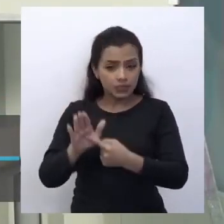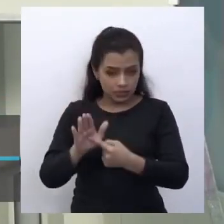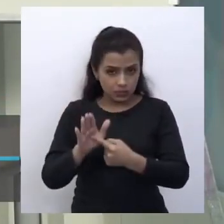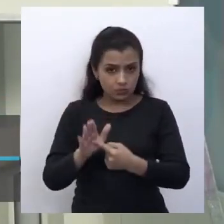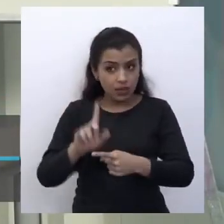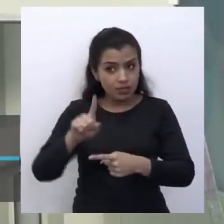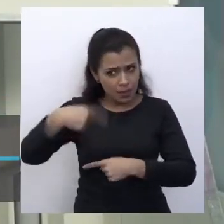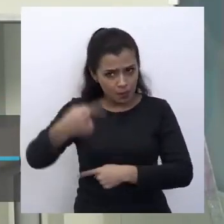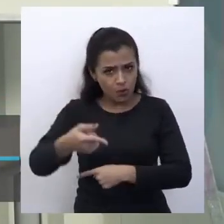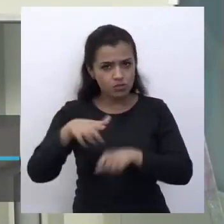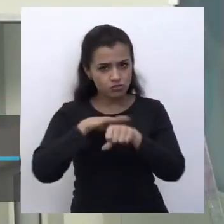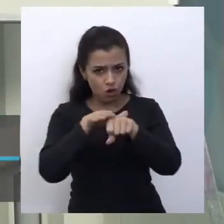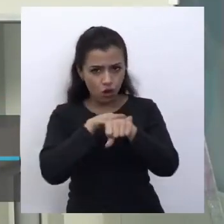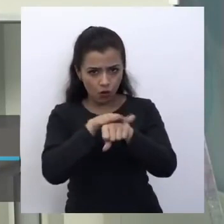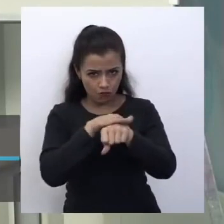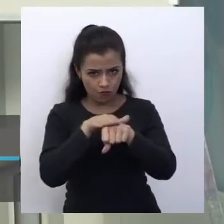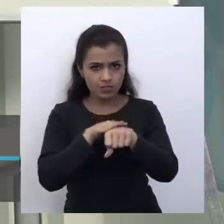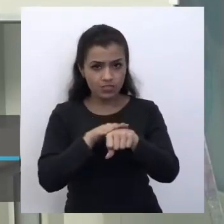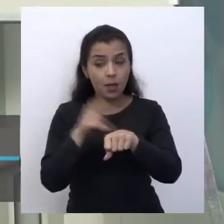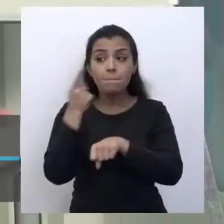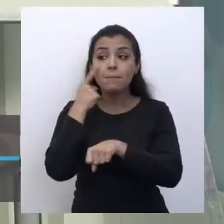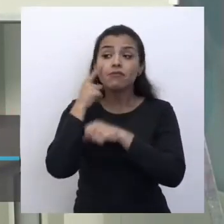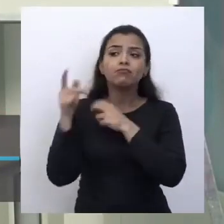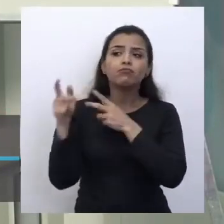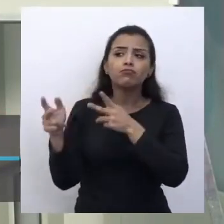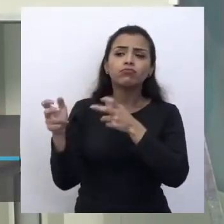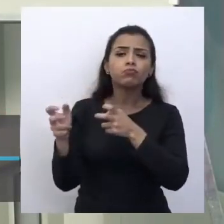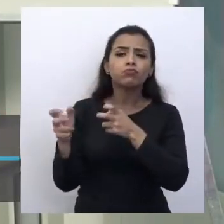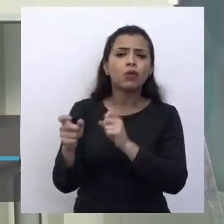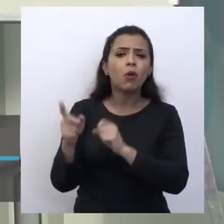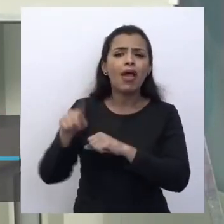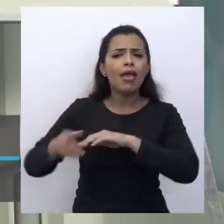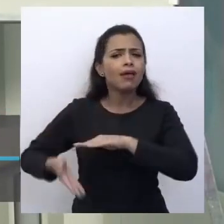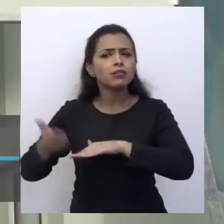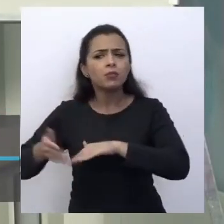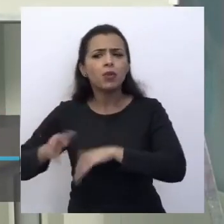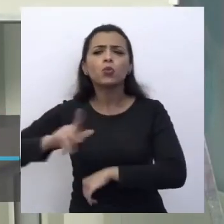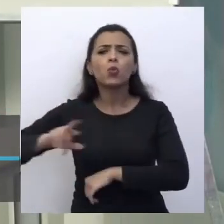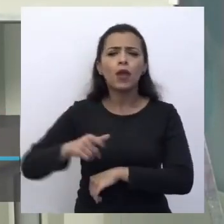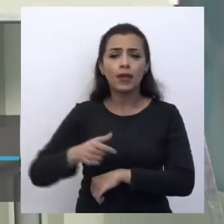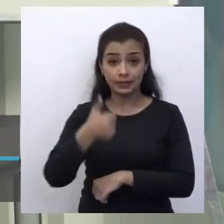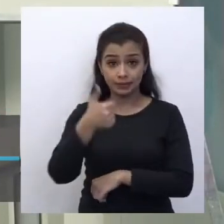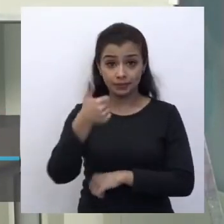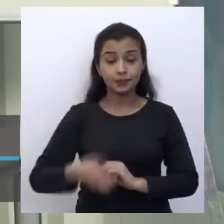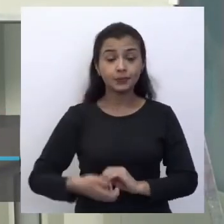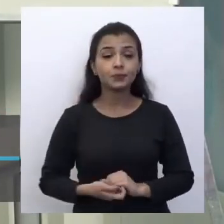conversar. Para a gente começar a notar o que pode ser o contemporâneo.